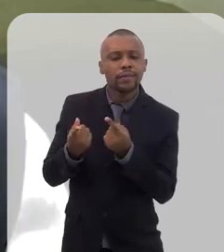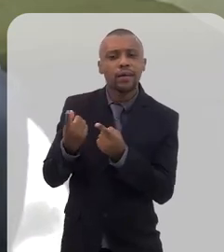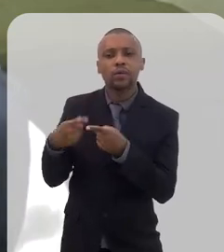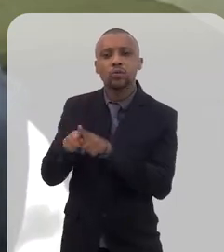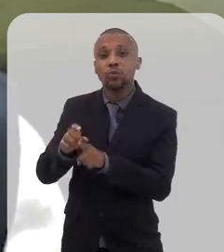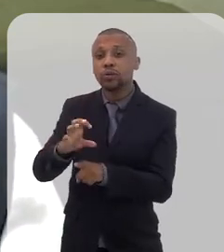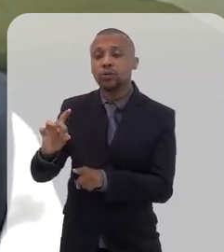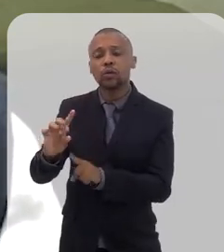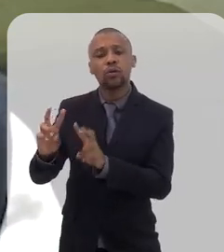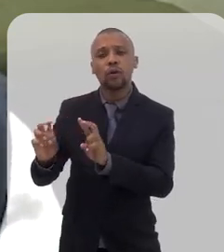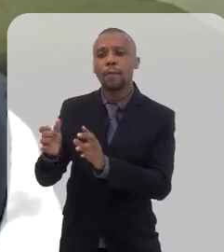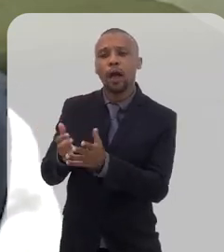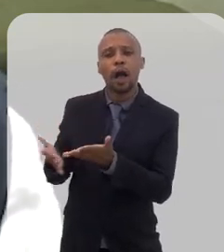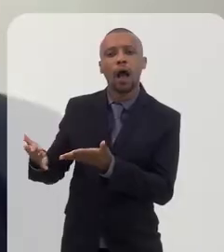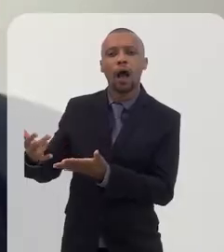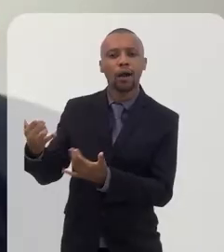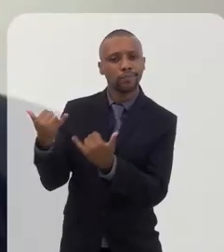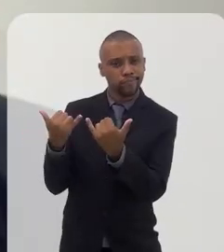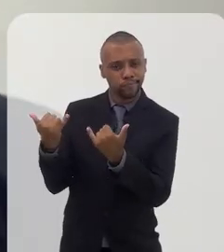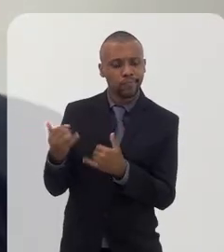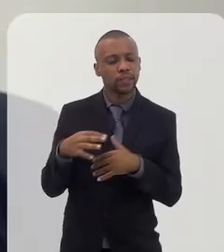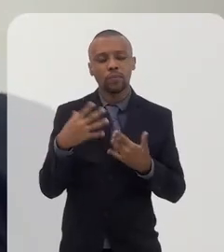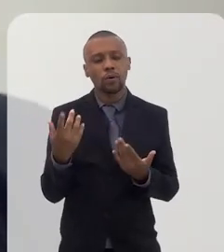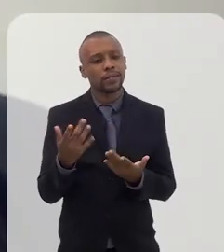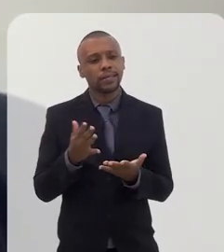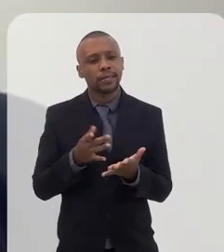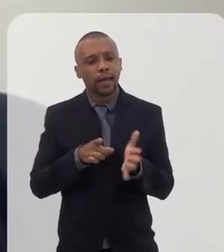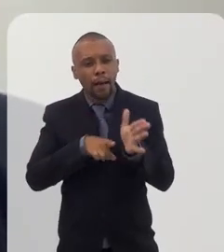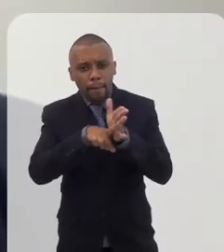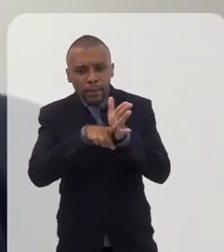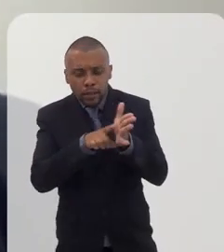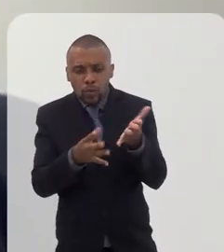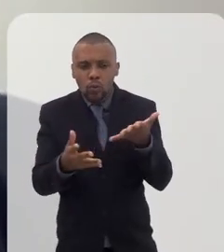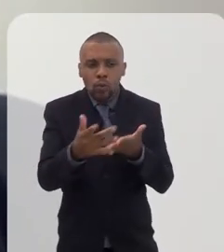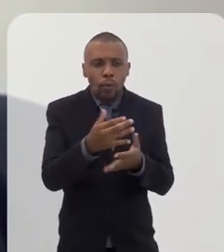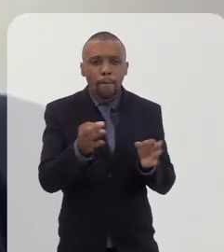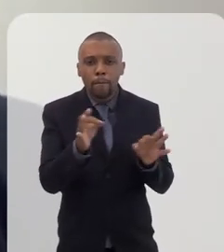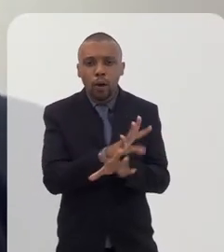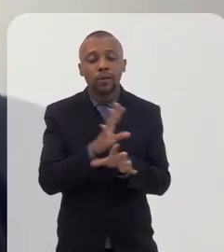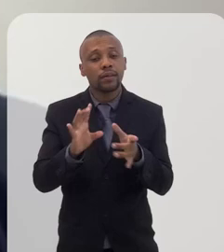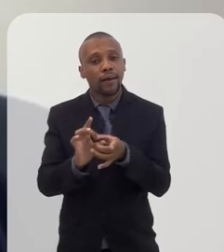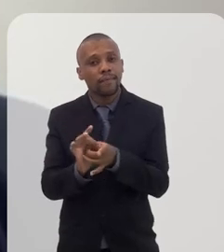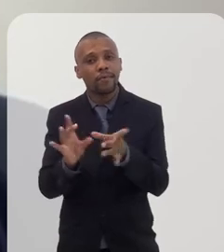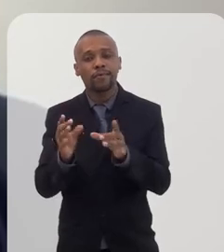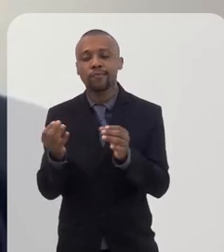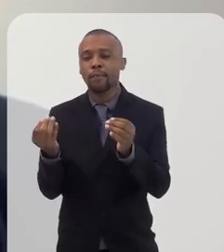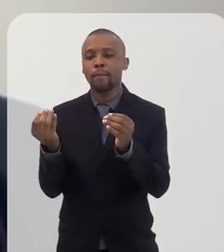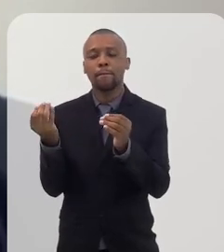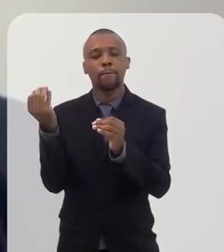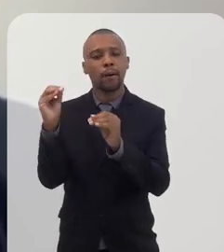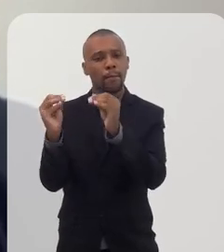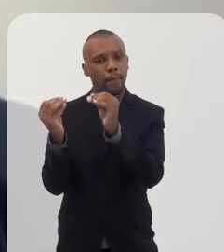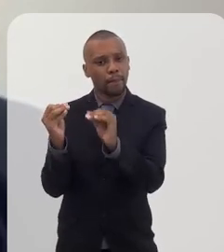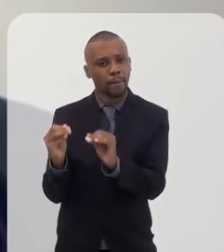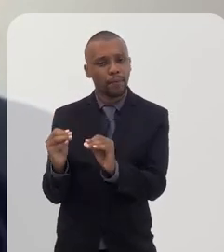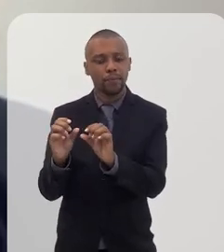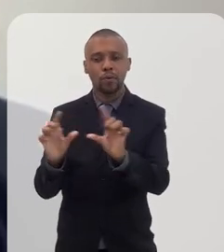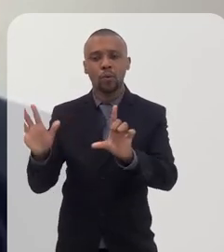sobre a coleta. E depois, todos esses levantamentos, essas informações, elas ficam disponíveis para o município para